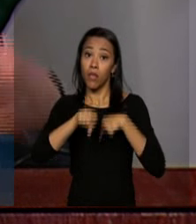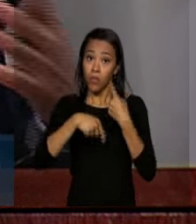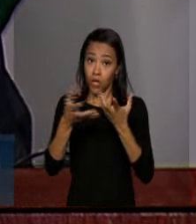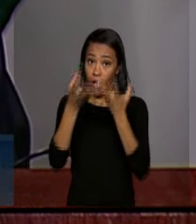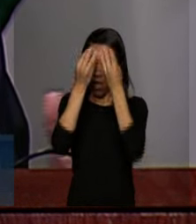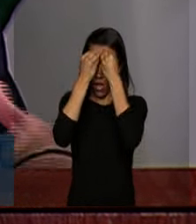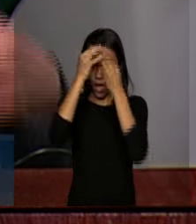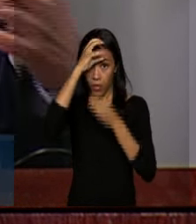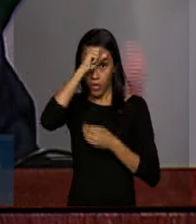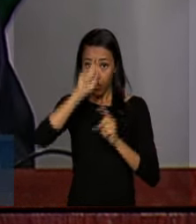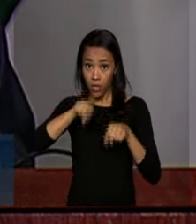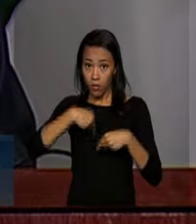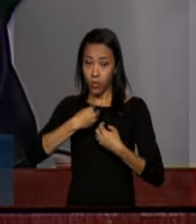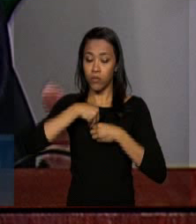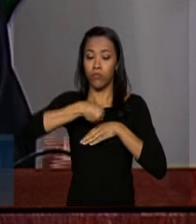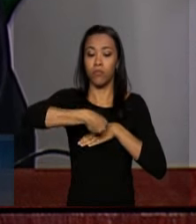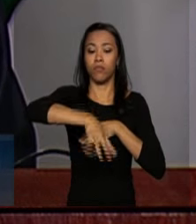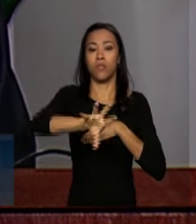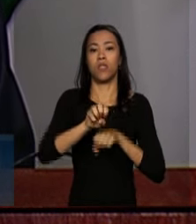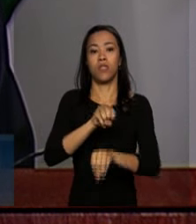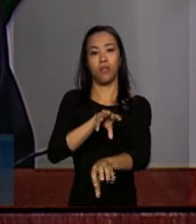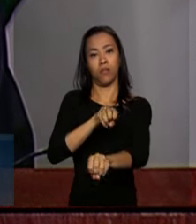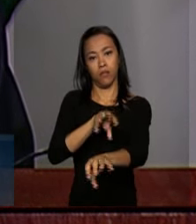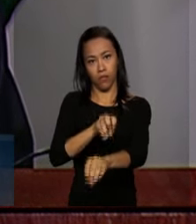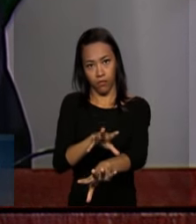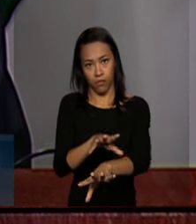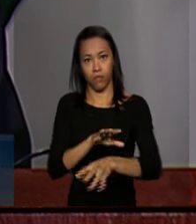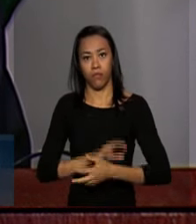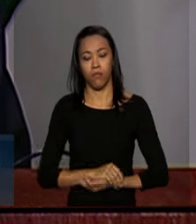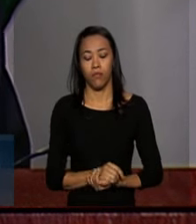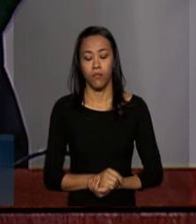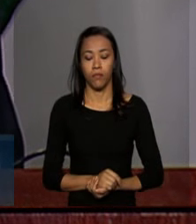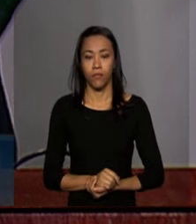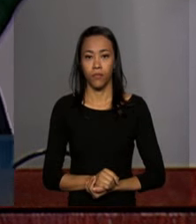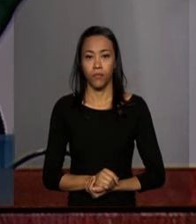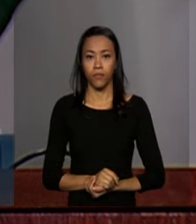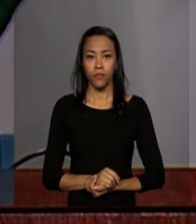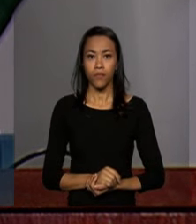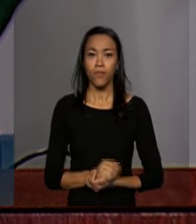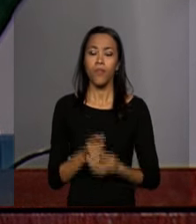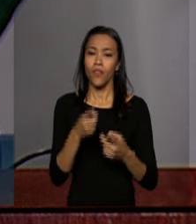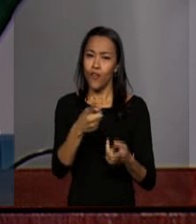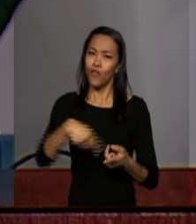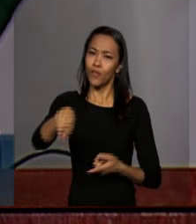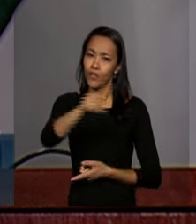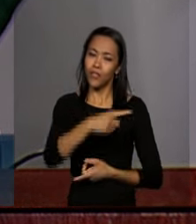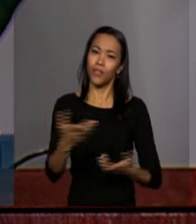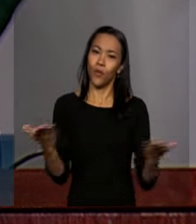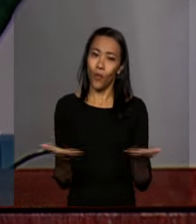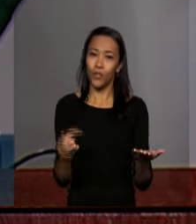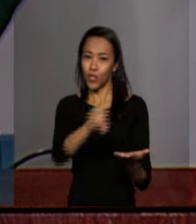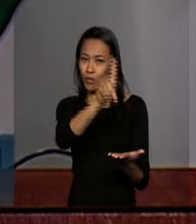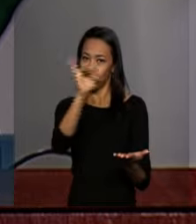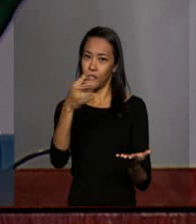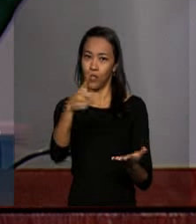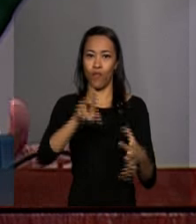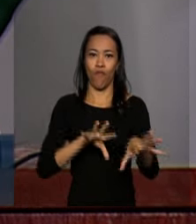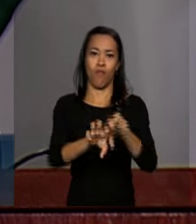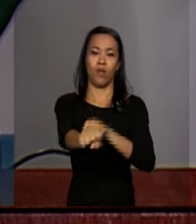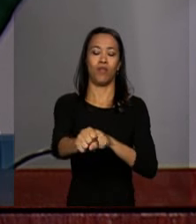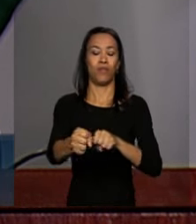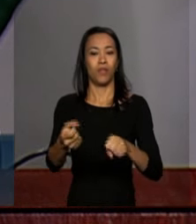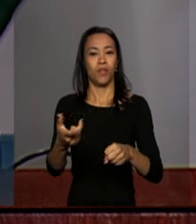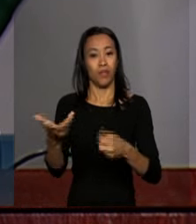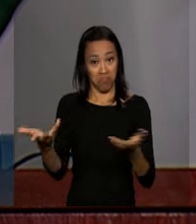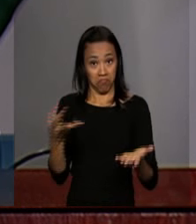e, dessa maneira, retribuir o que nos foi proporcionado. Curtam o dia da sua formatura, prestigiada